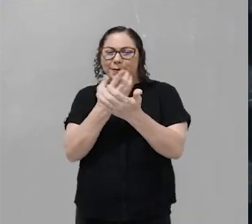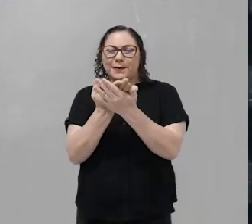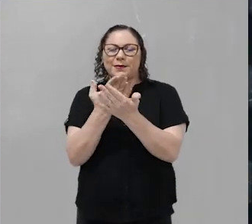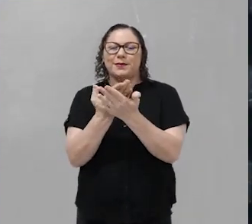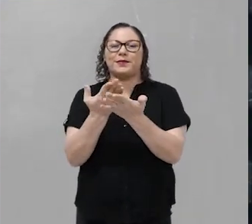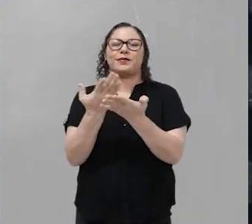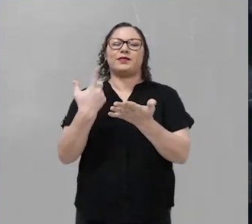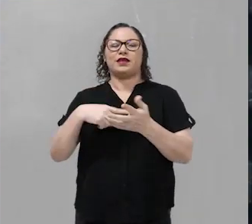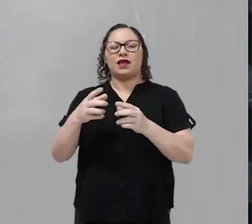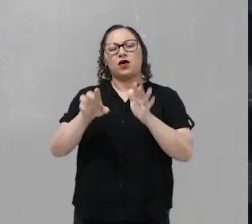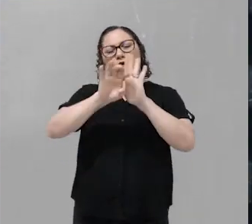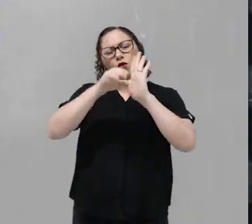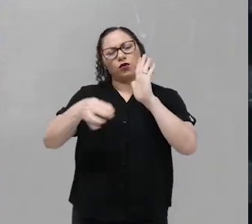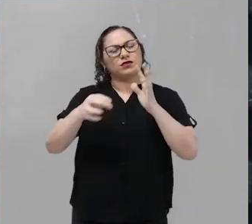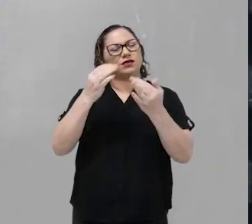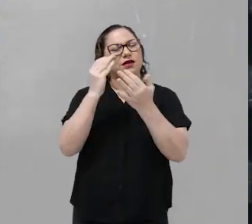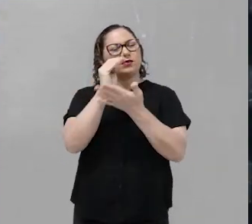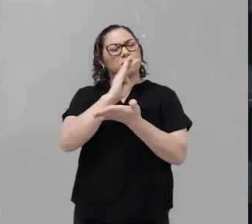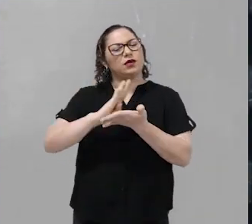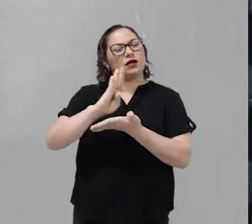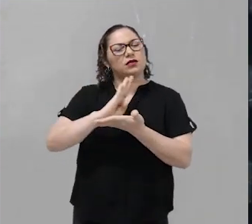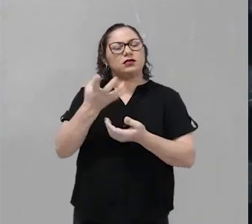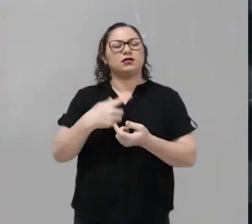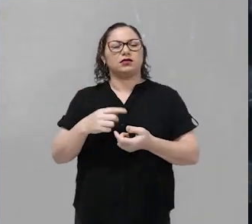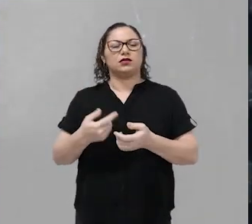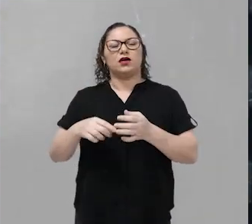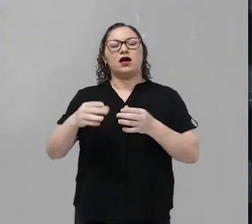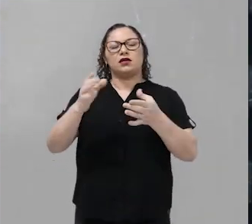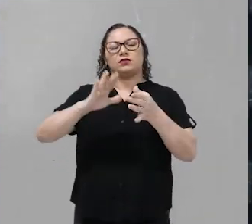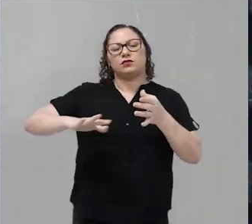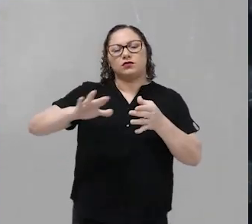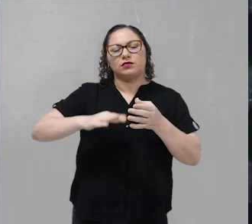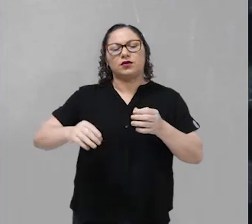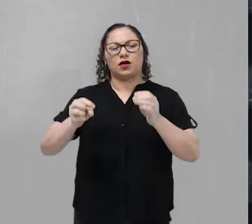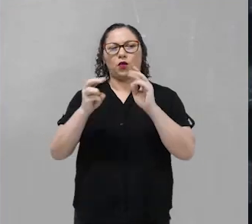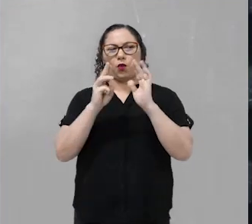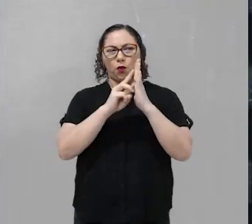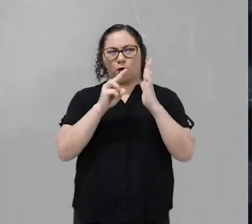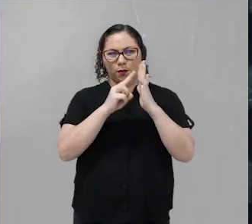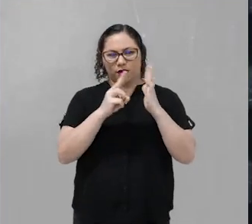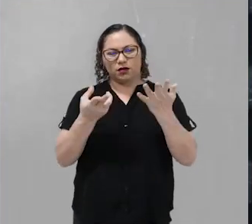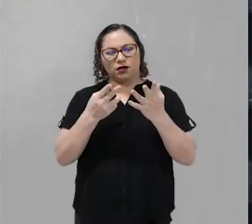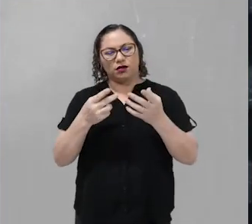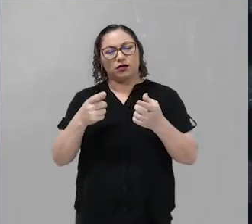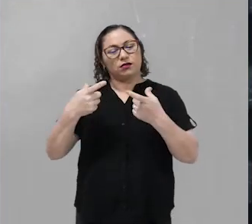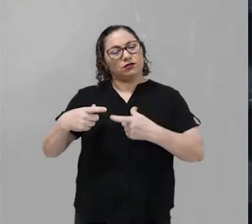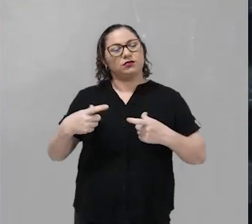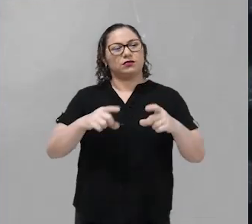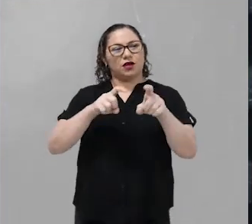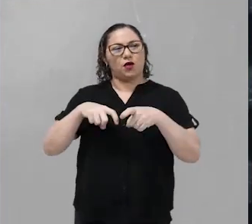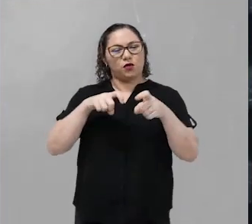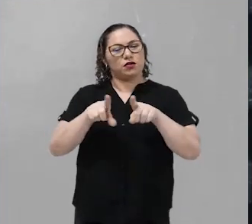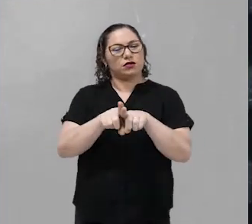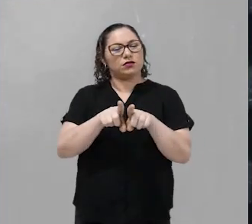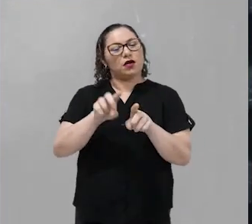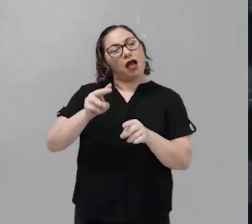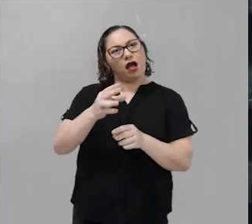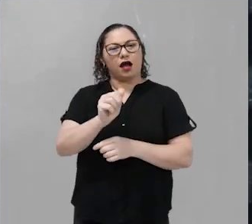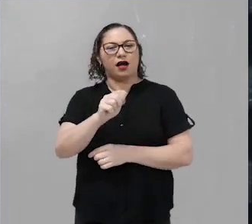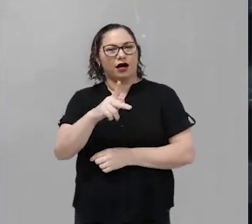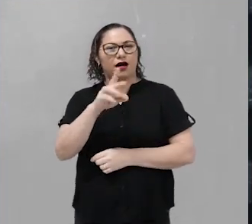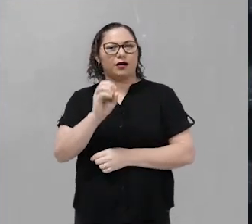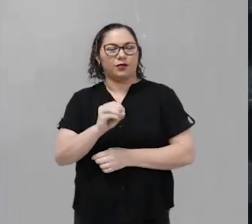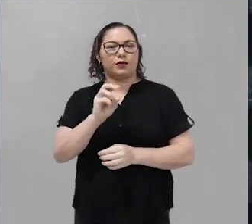sobre alguns conceitos básicos acerca do espaço urbano, do espaço rural, também chamado de campo, e outros conceitos